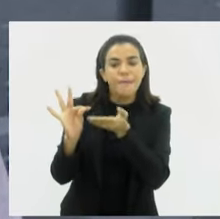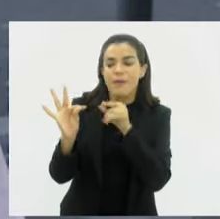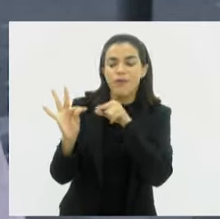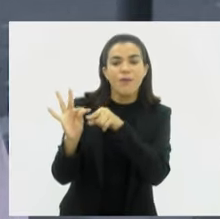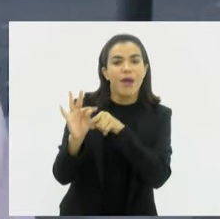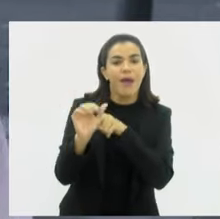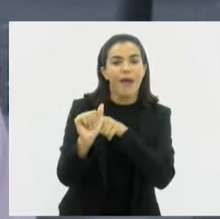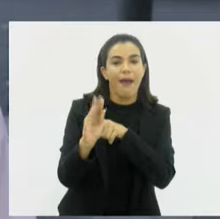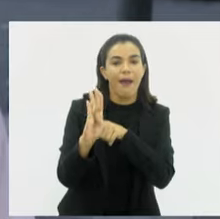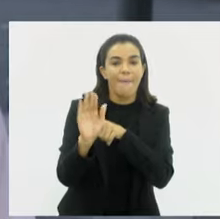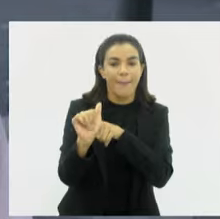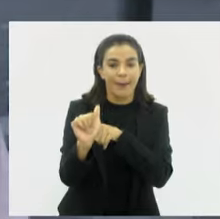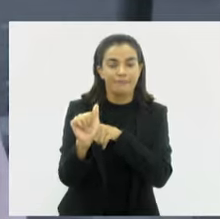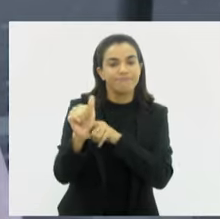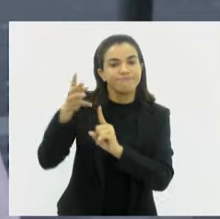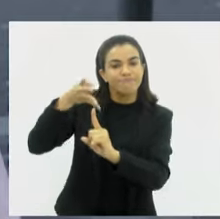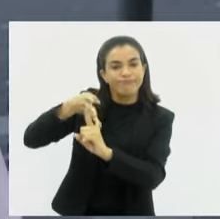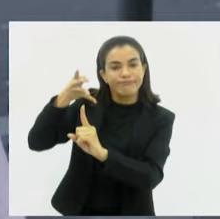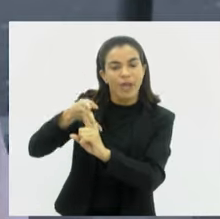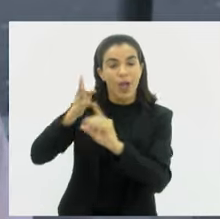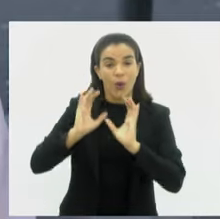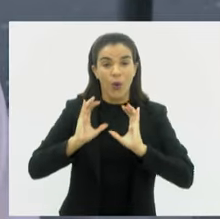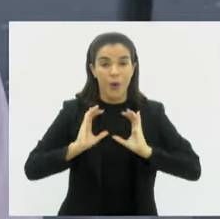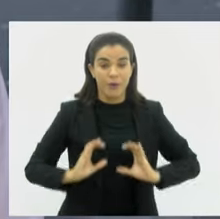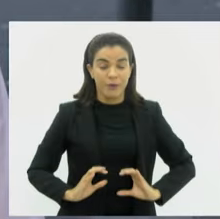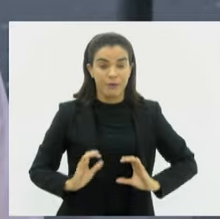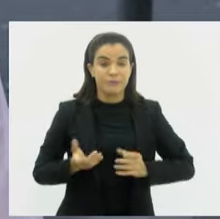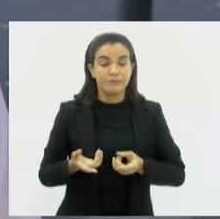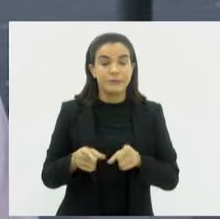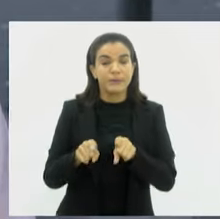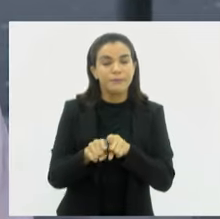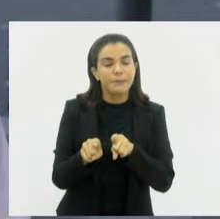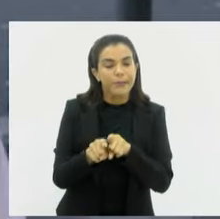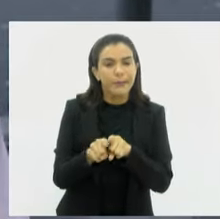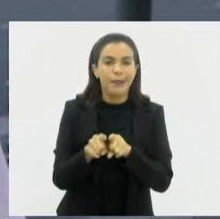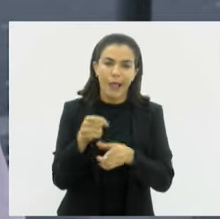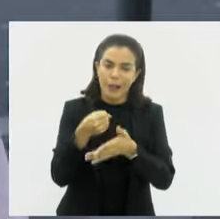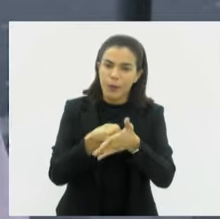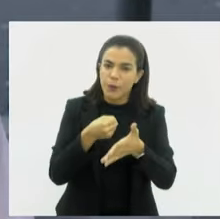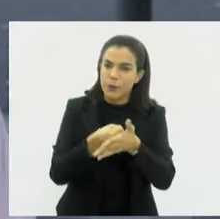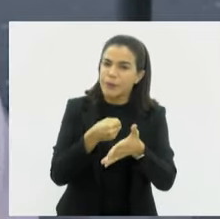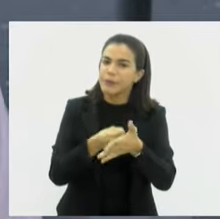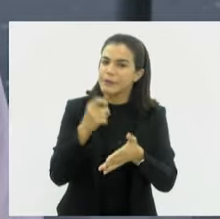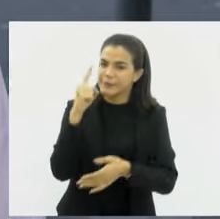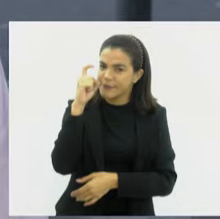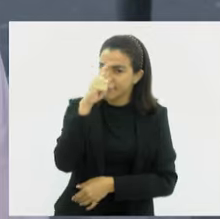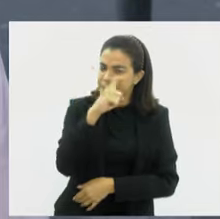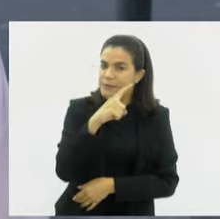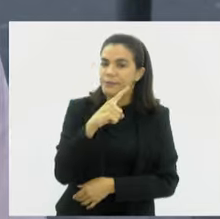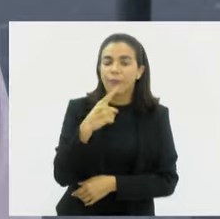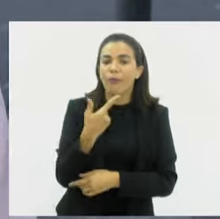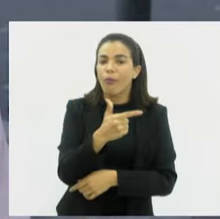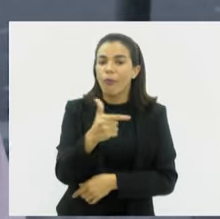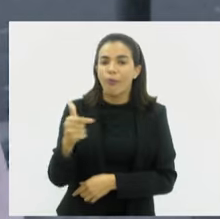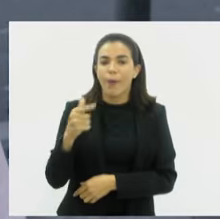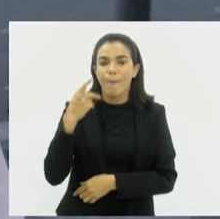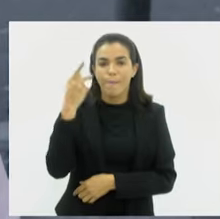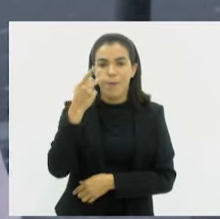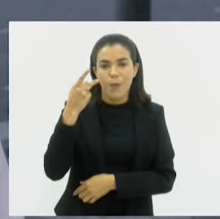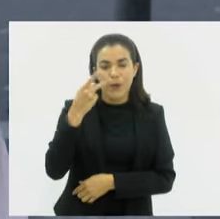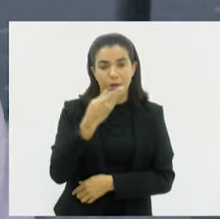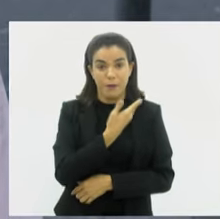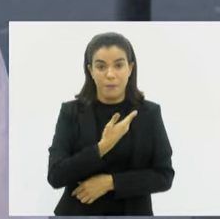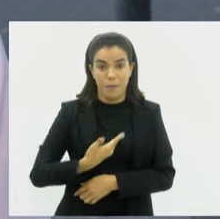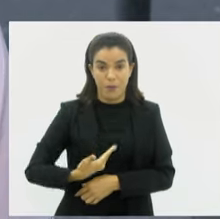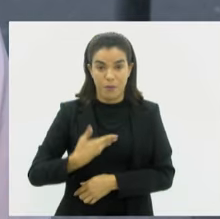no ABA, né? Então é muito, muito difícil a luta por isso, pela falta de políticas públicas no